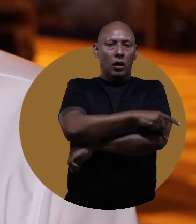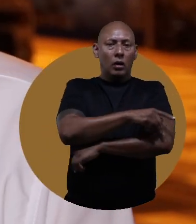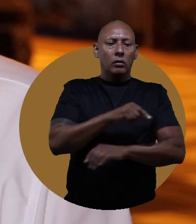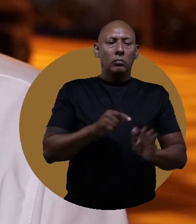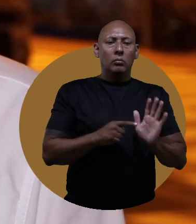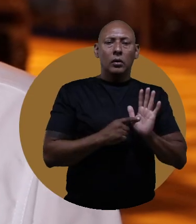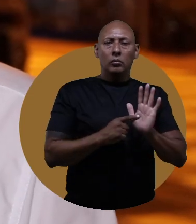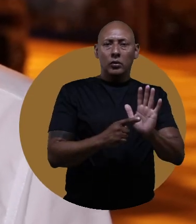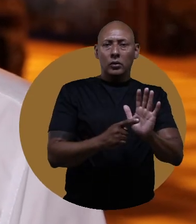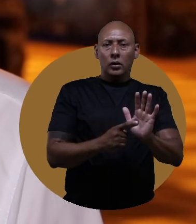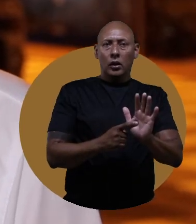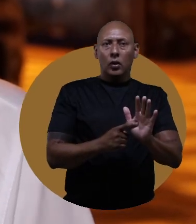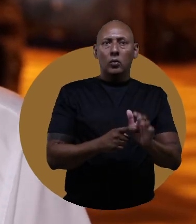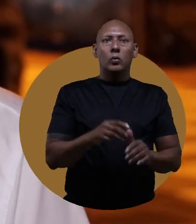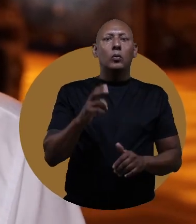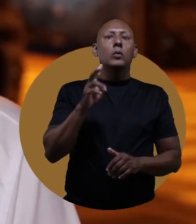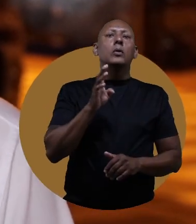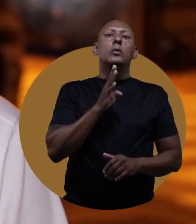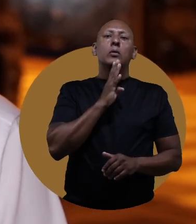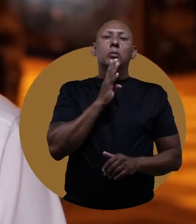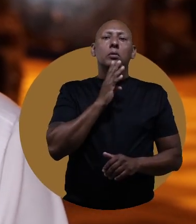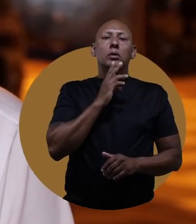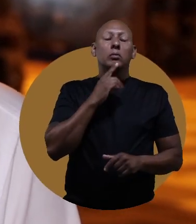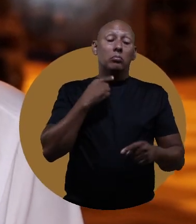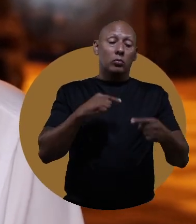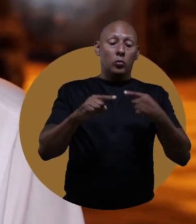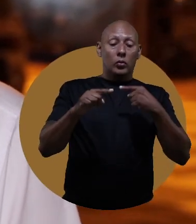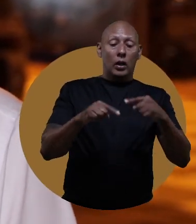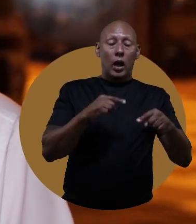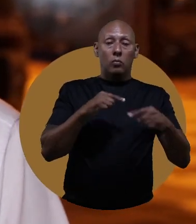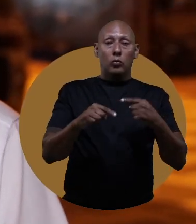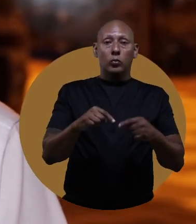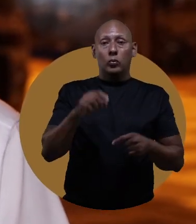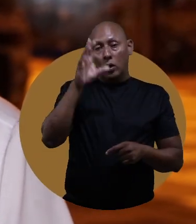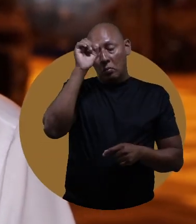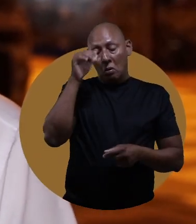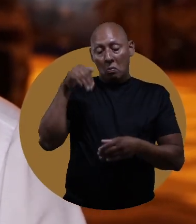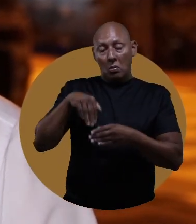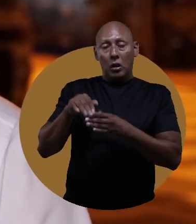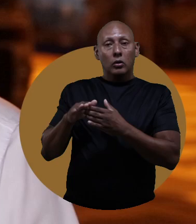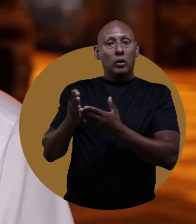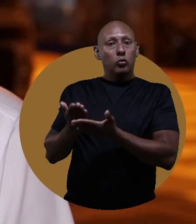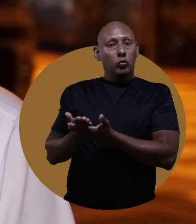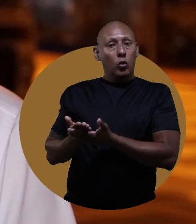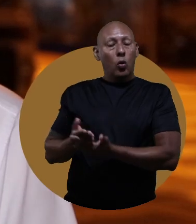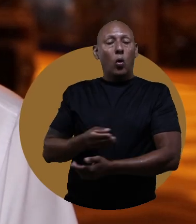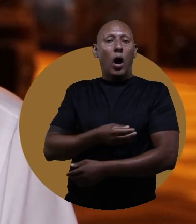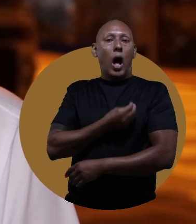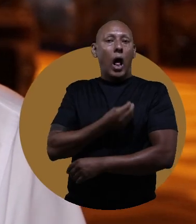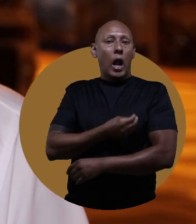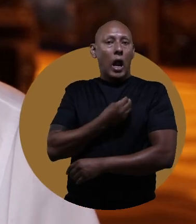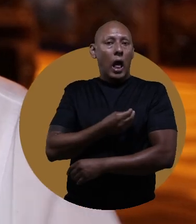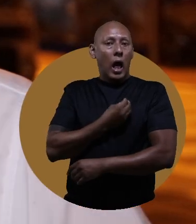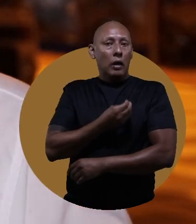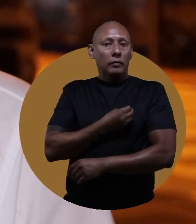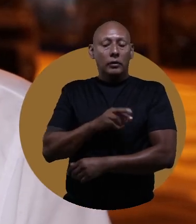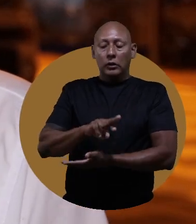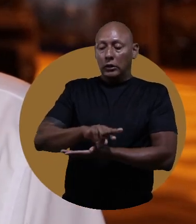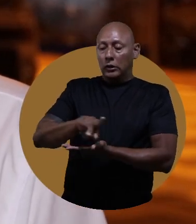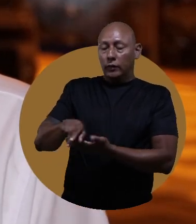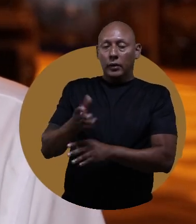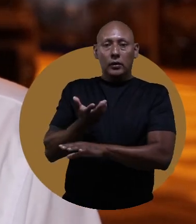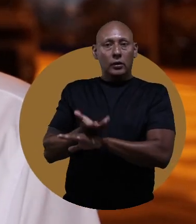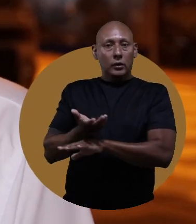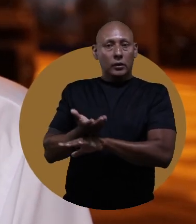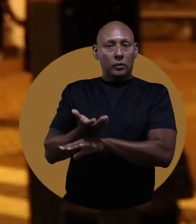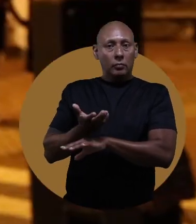do conhecimento da música, né? Mostrar para a comunidade um pouquinho que eles estão aprendendo na escola, a vivência e a participação deles